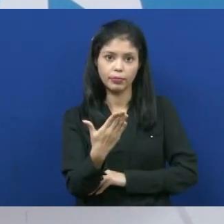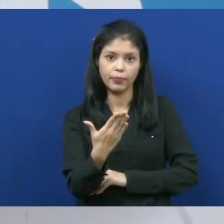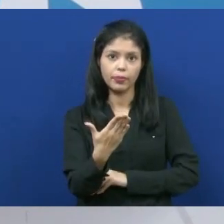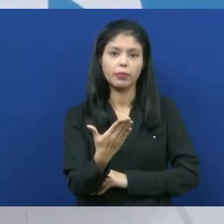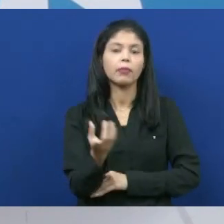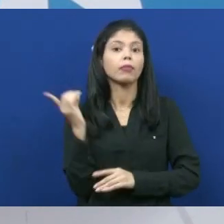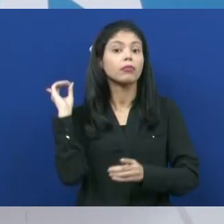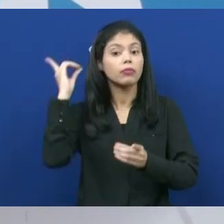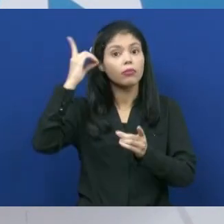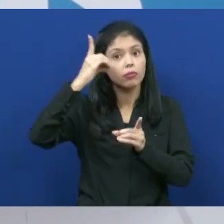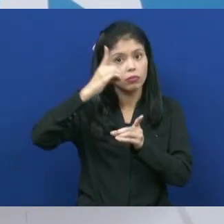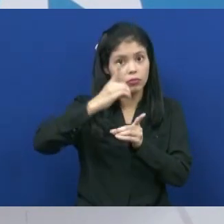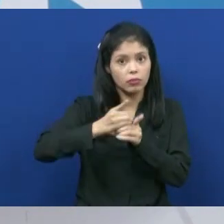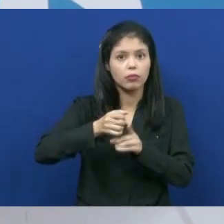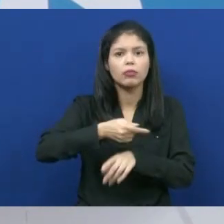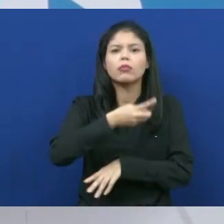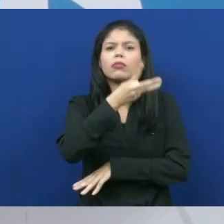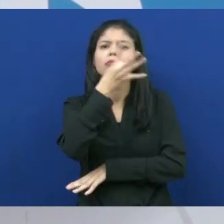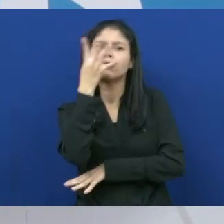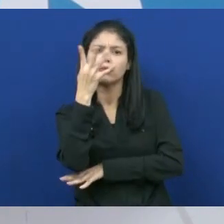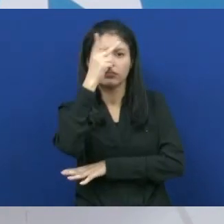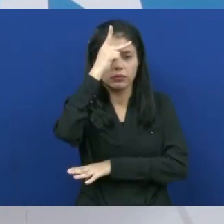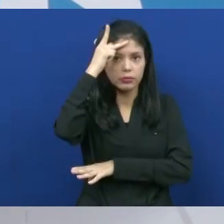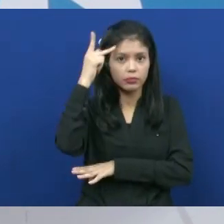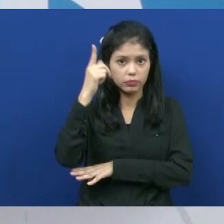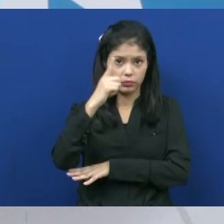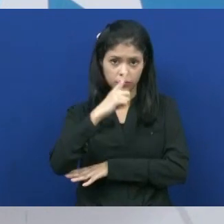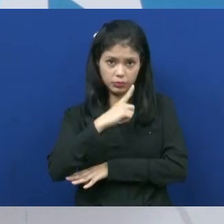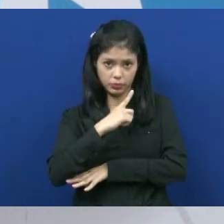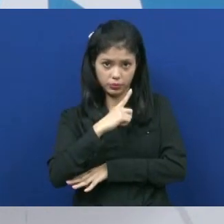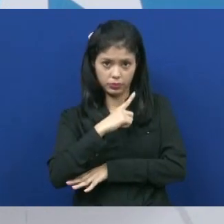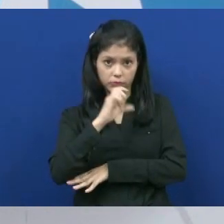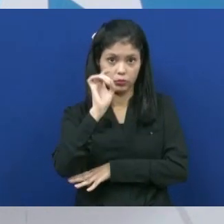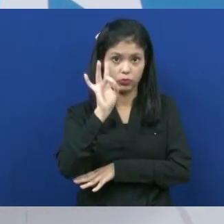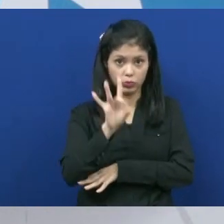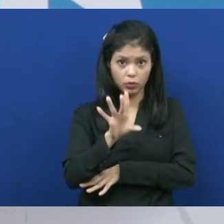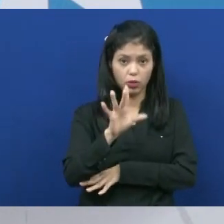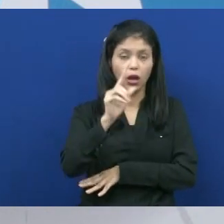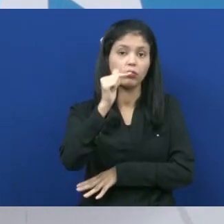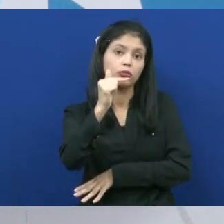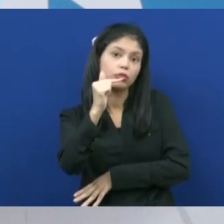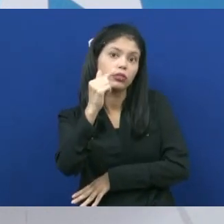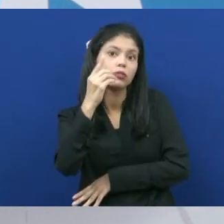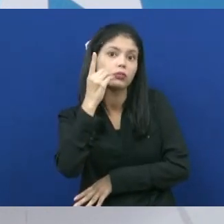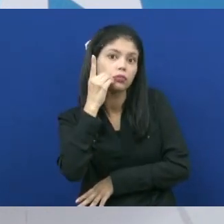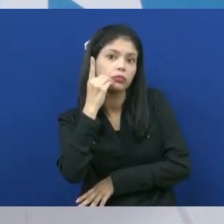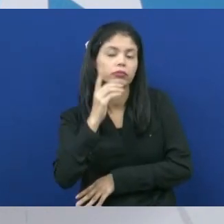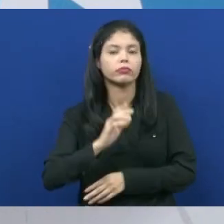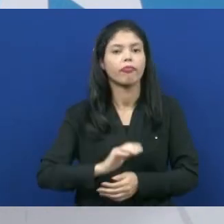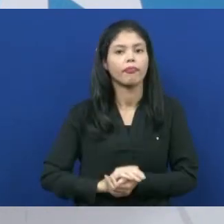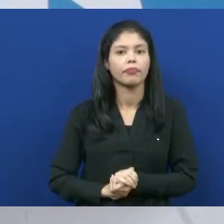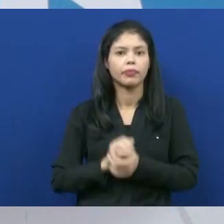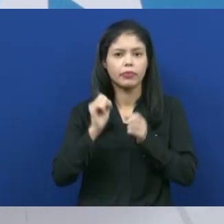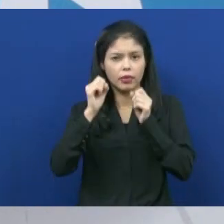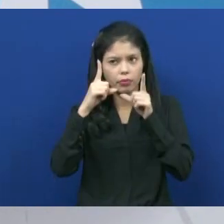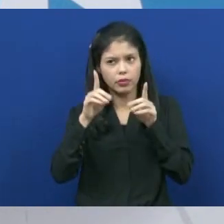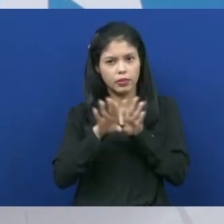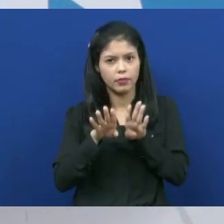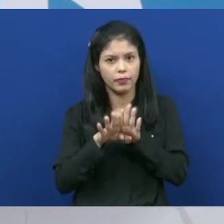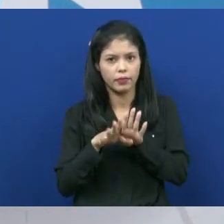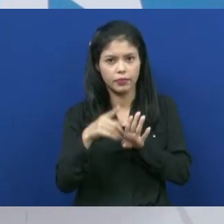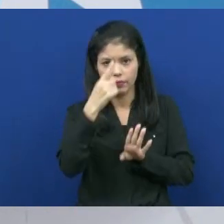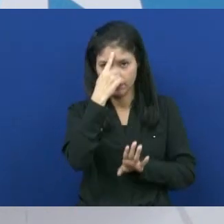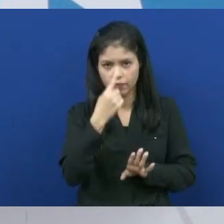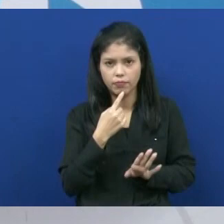para identificarmos quantas pessoas teriam se contaminado somente no 7º dia. Observe a resolução aí na